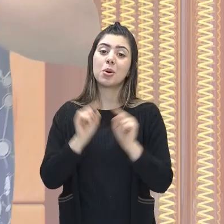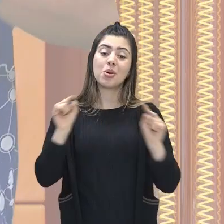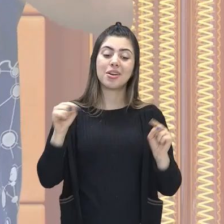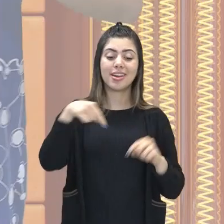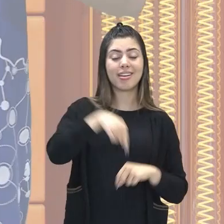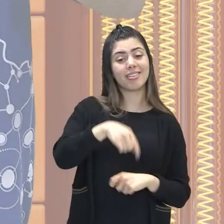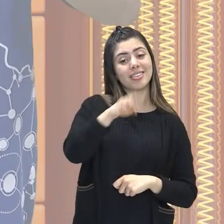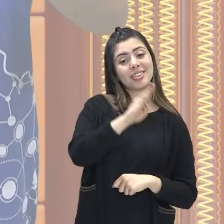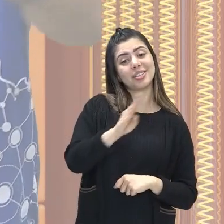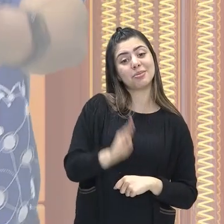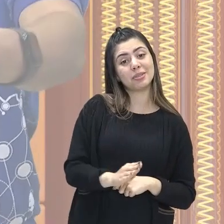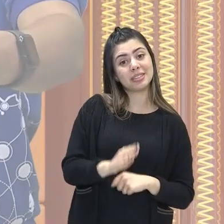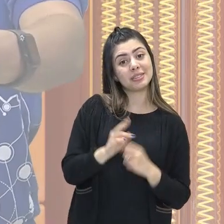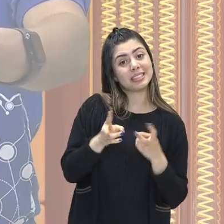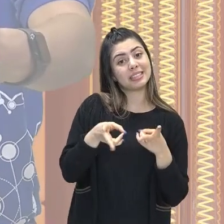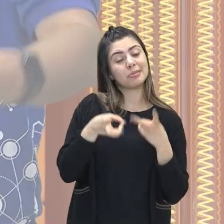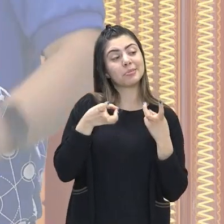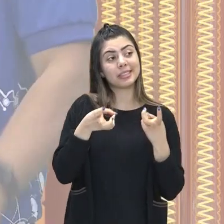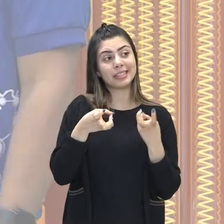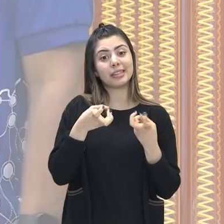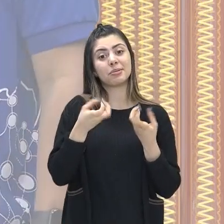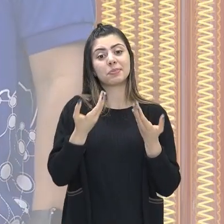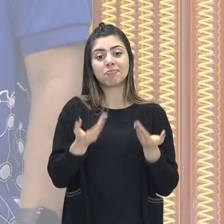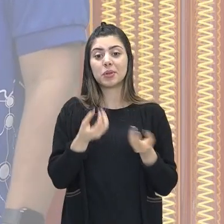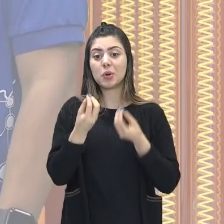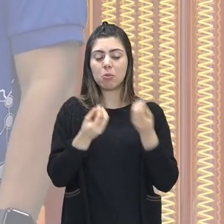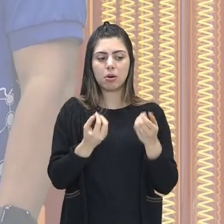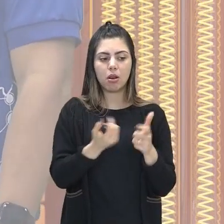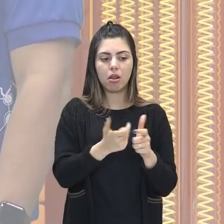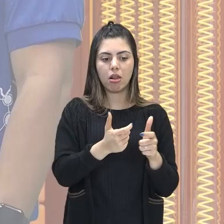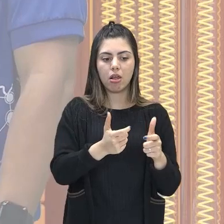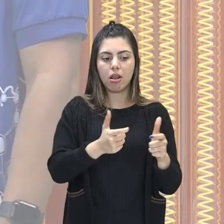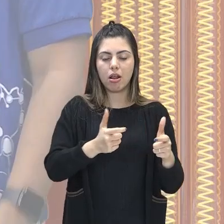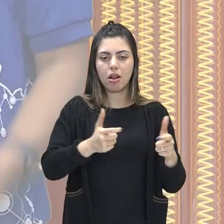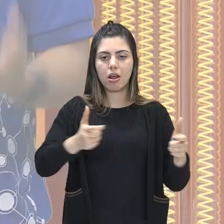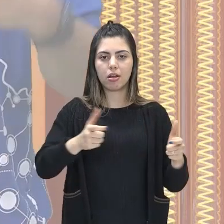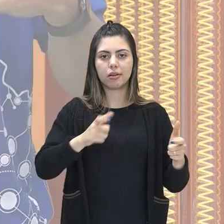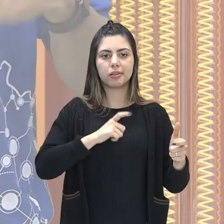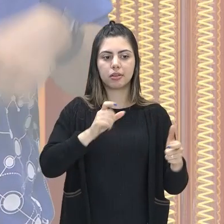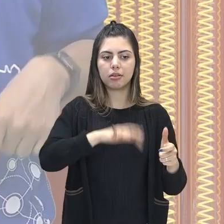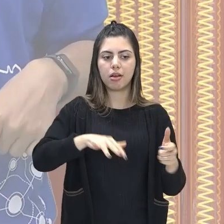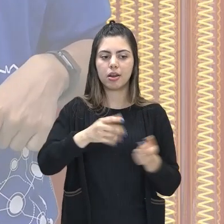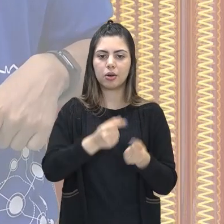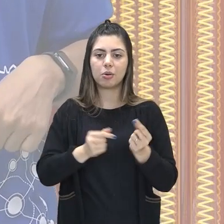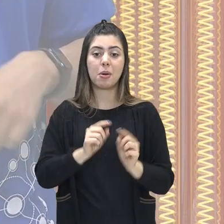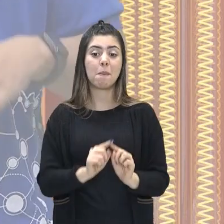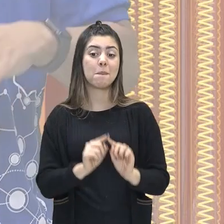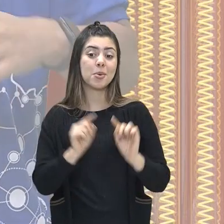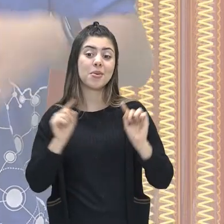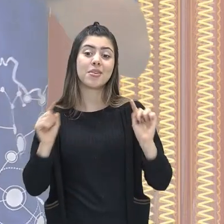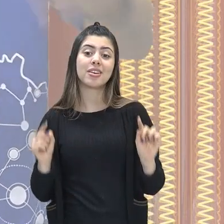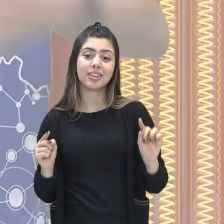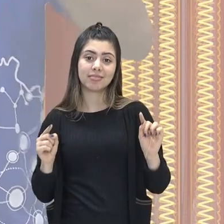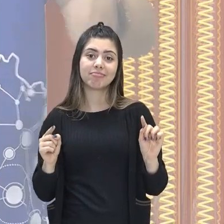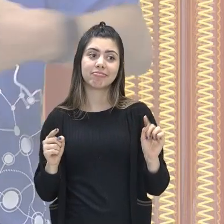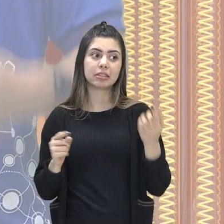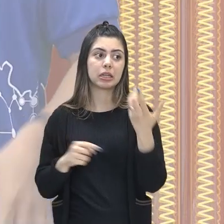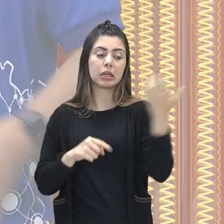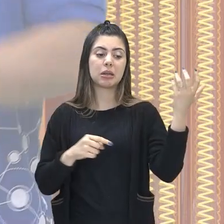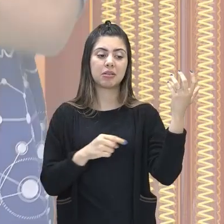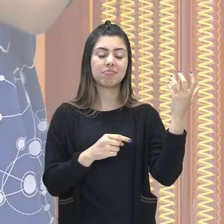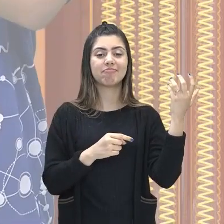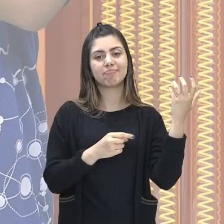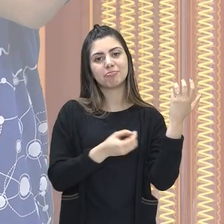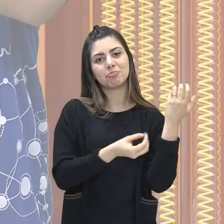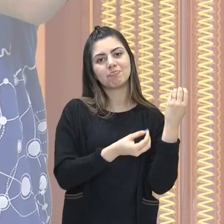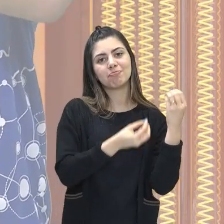brasileiro ele está avançando nesse sentido de crescer muito, né? A produção econômica, mas o preço disso é fazer isso de qualquer